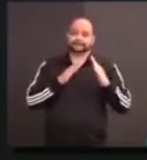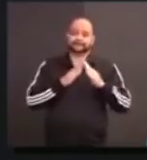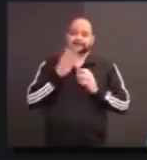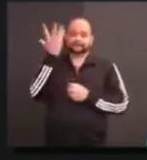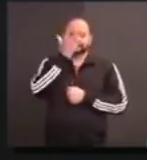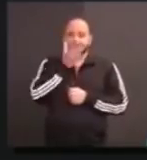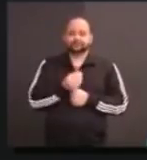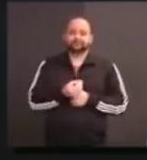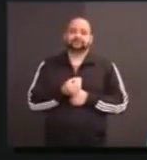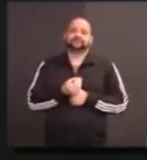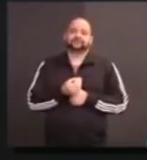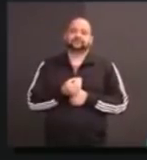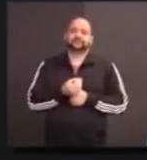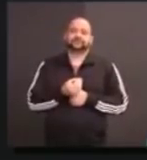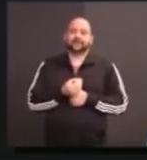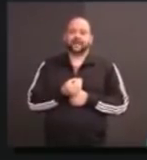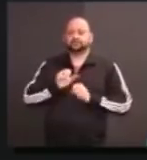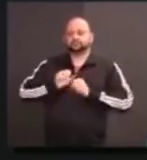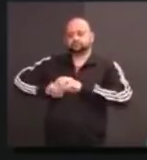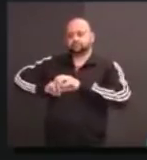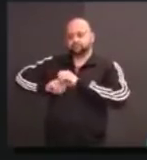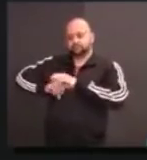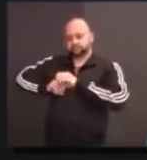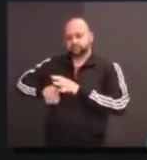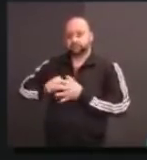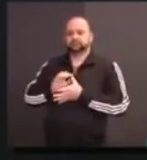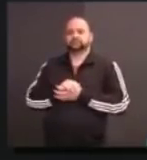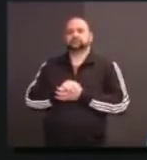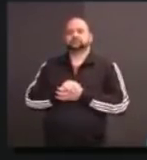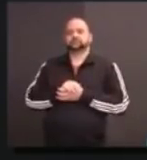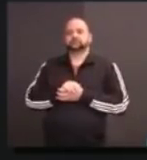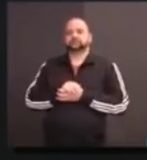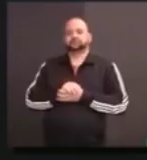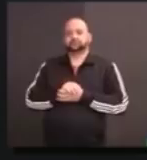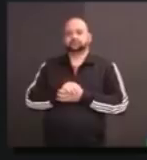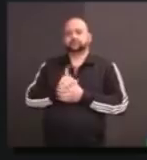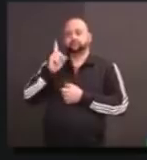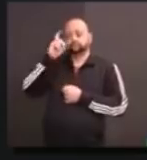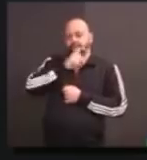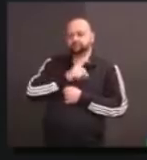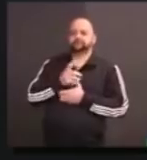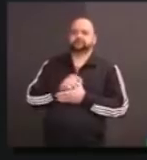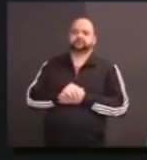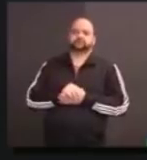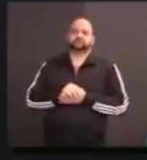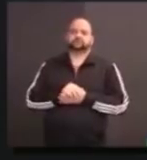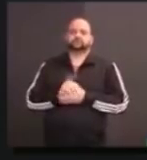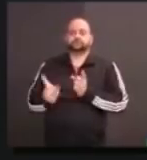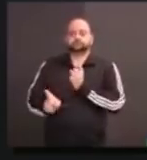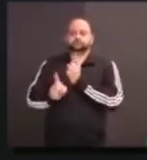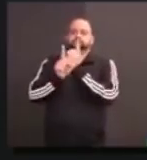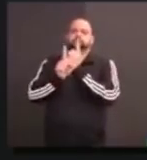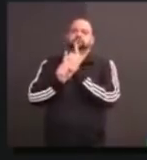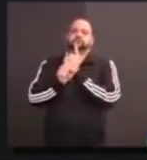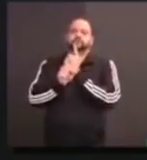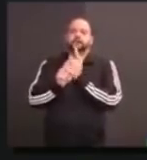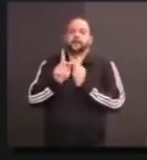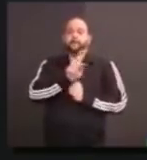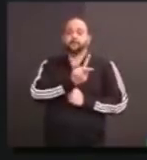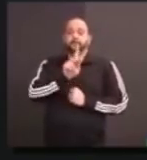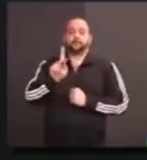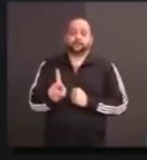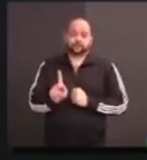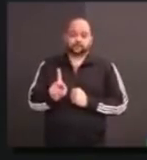no campo da evangelização. Está muito difícil encontrarmos